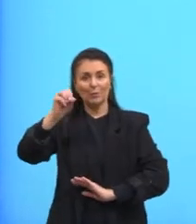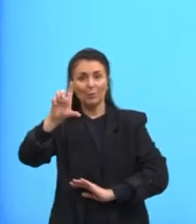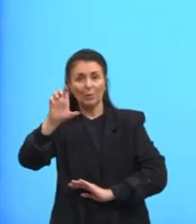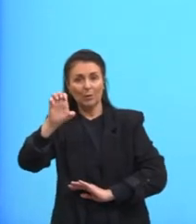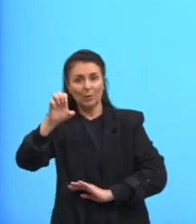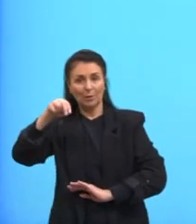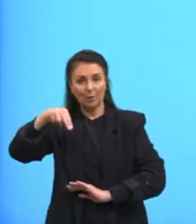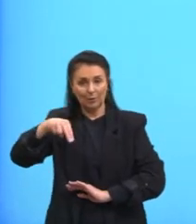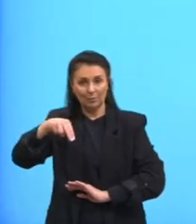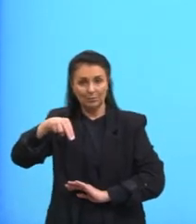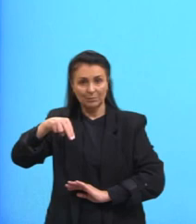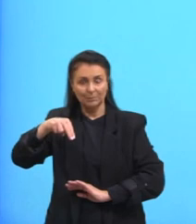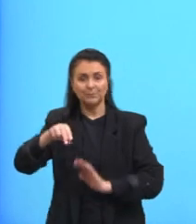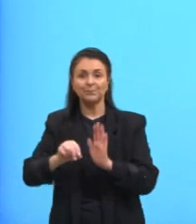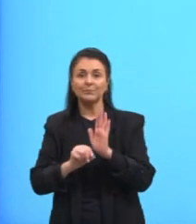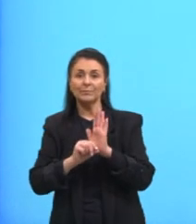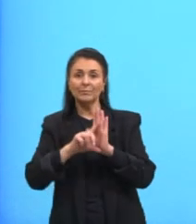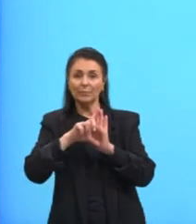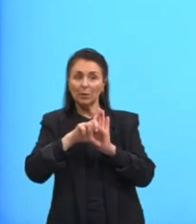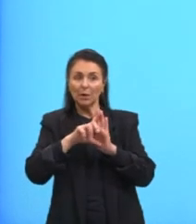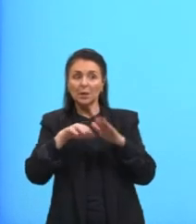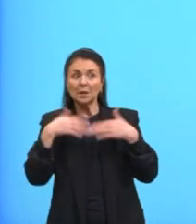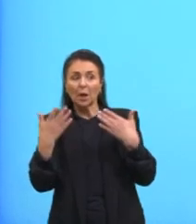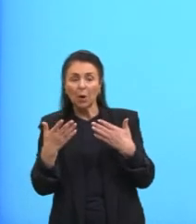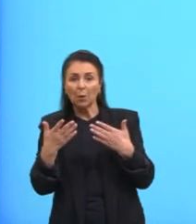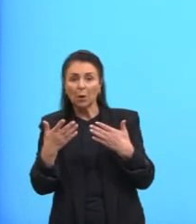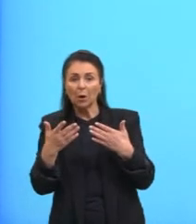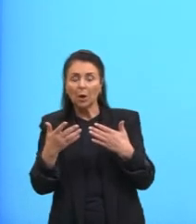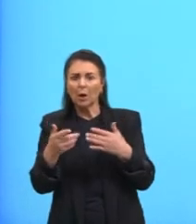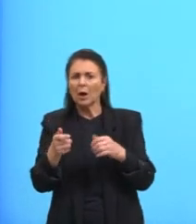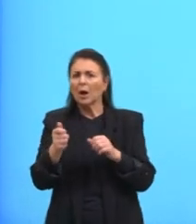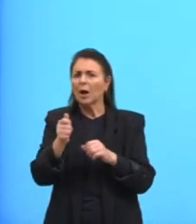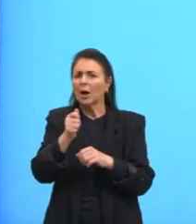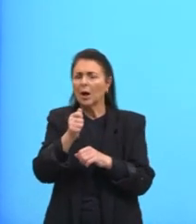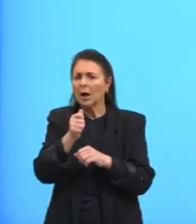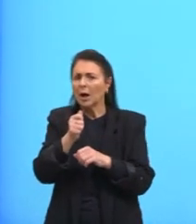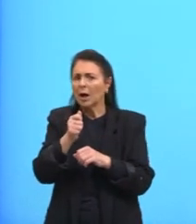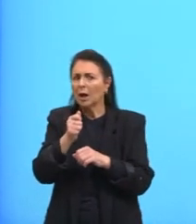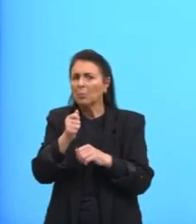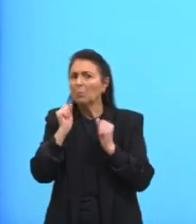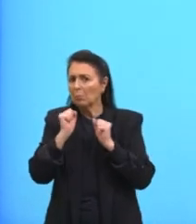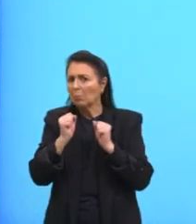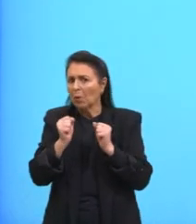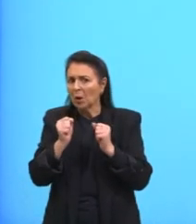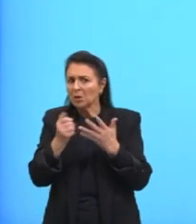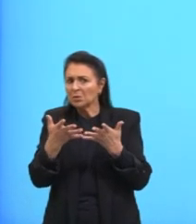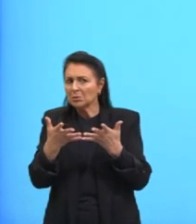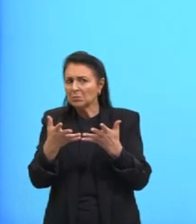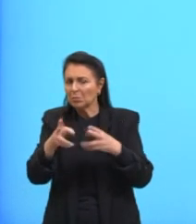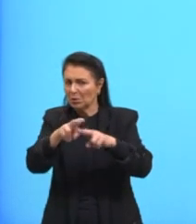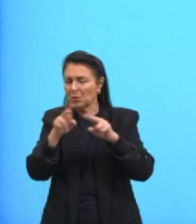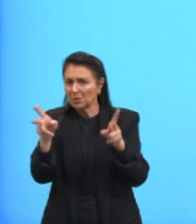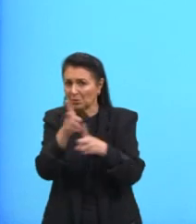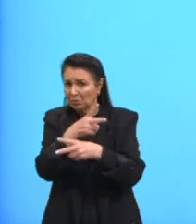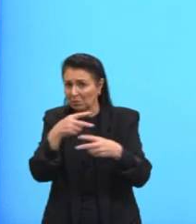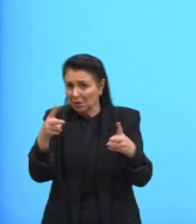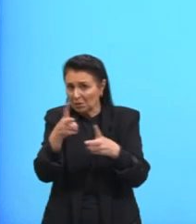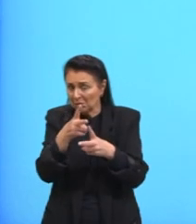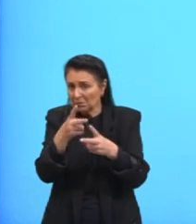aumentando o número de pólen a probabilidade do vento levar e fertilizar outras plantas não é maior